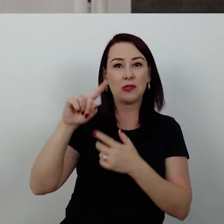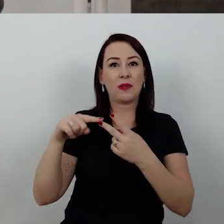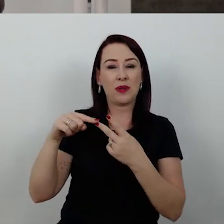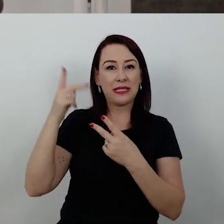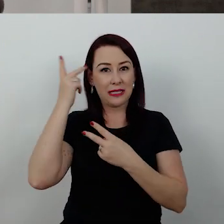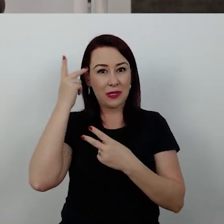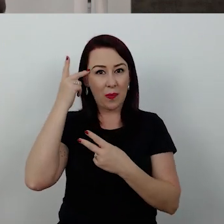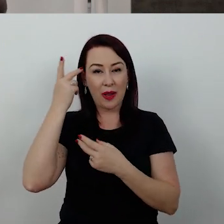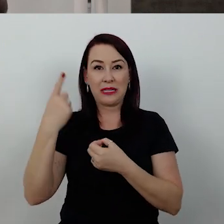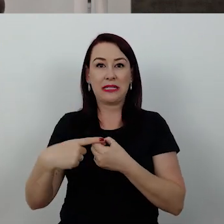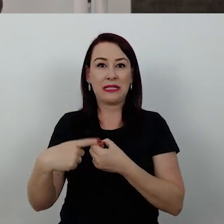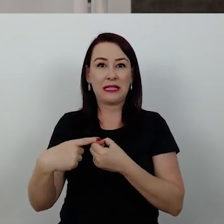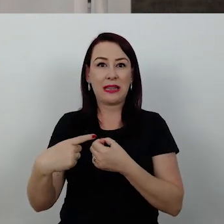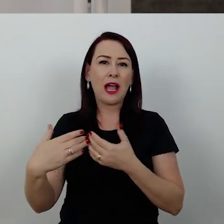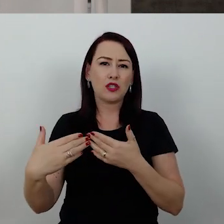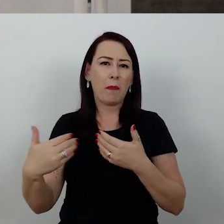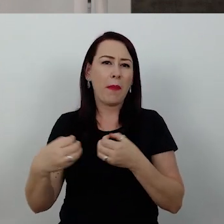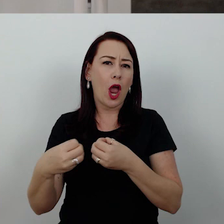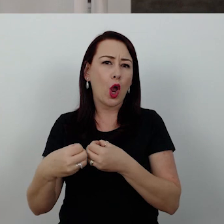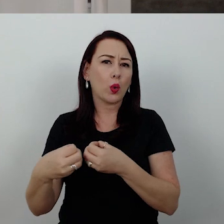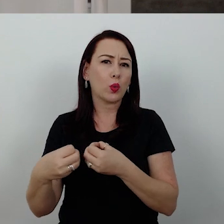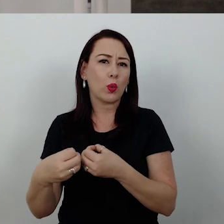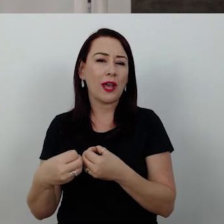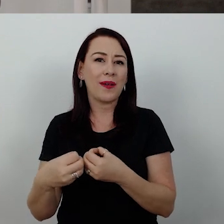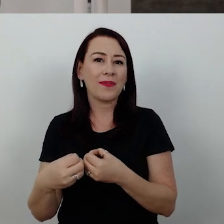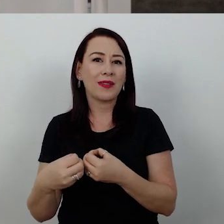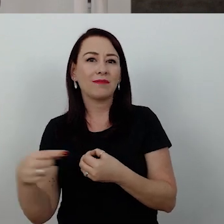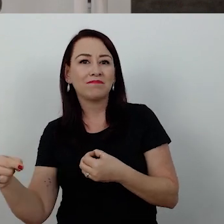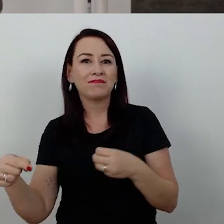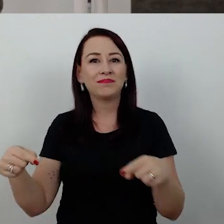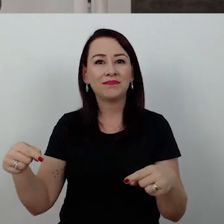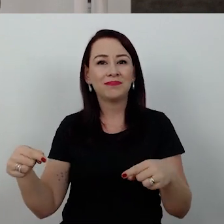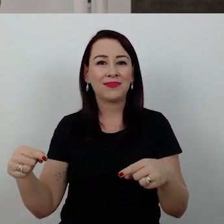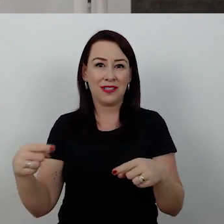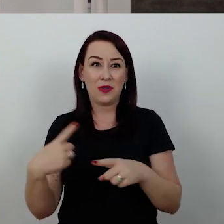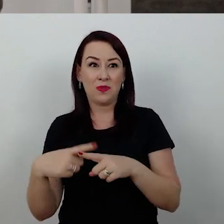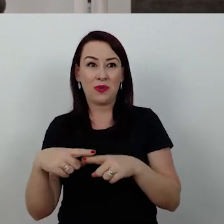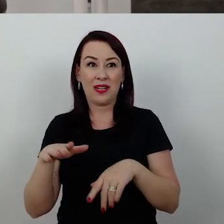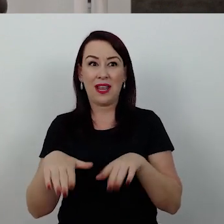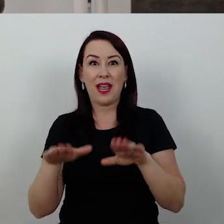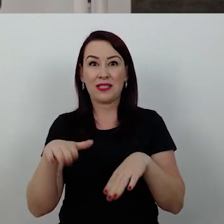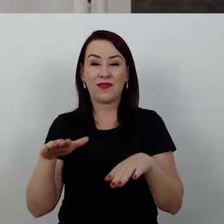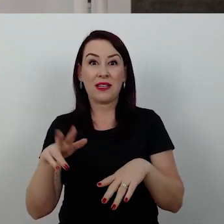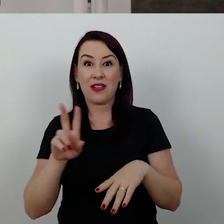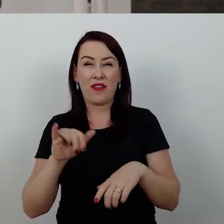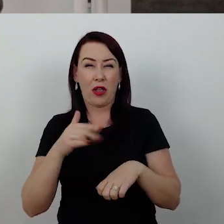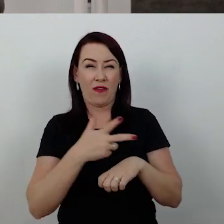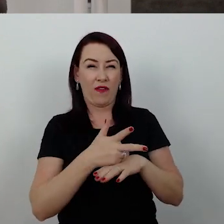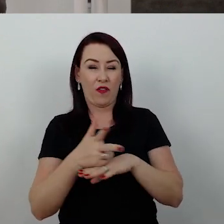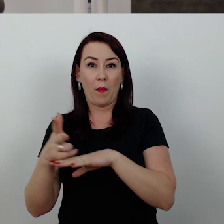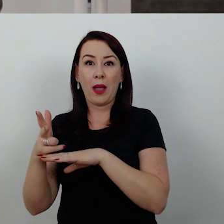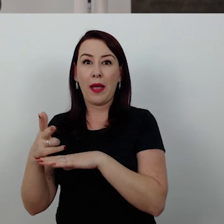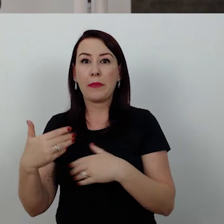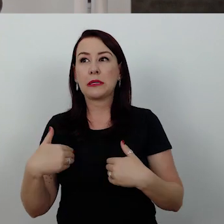para São Paulo, e são cidades relativamente próximas, como que uma coisa puxa a outra, né? Porque talvez você tenha uma grande produção, mas